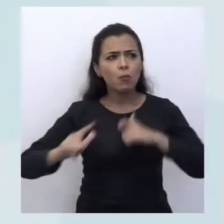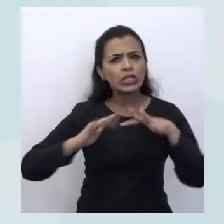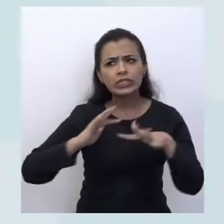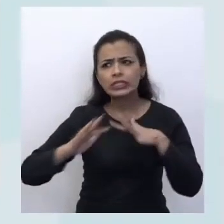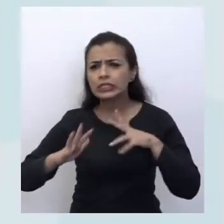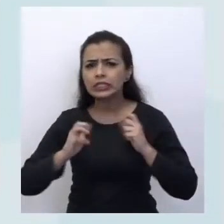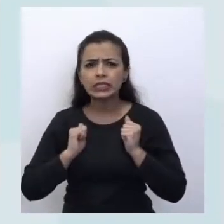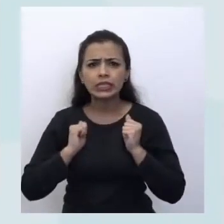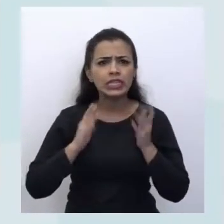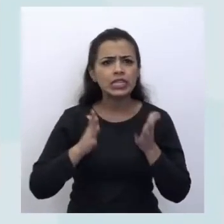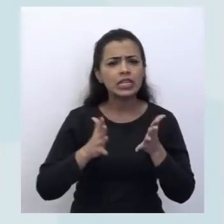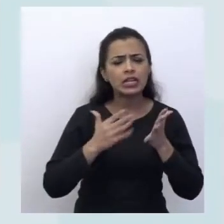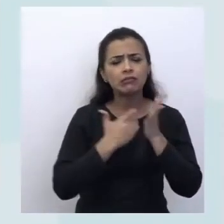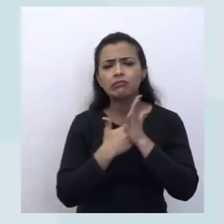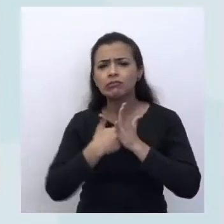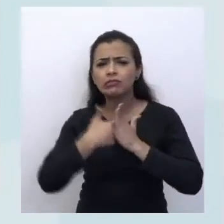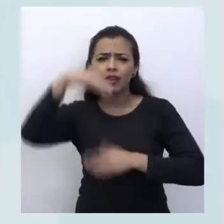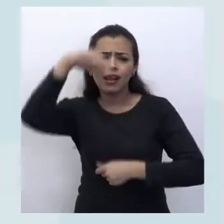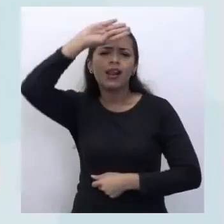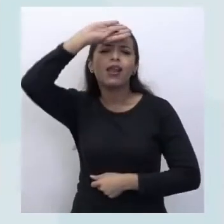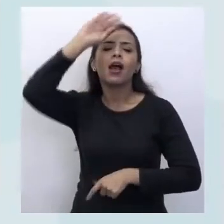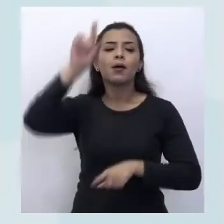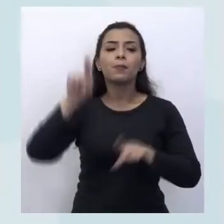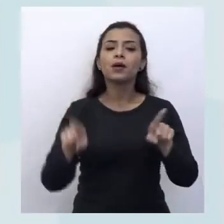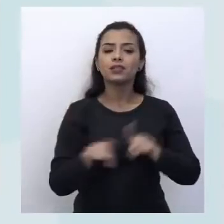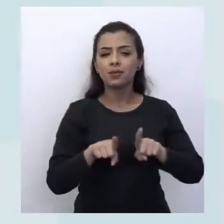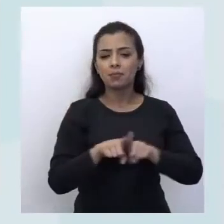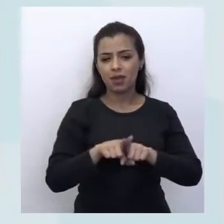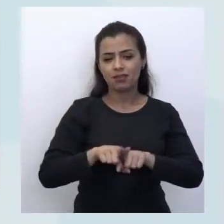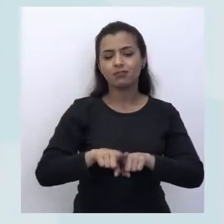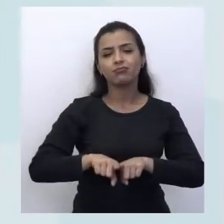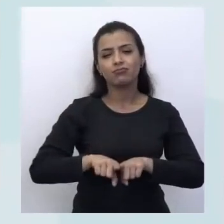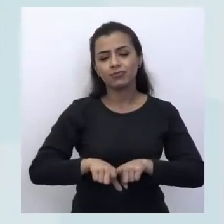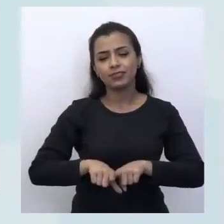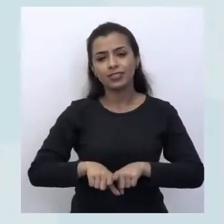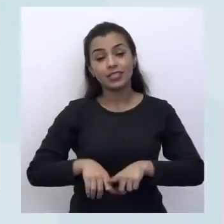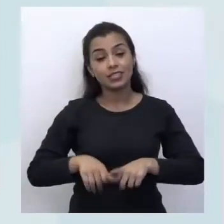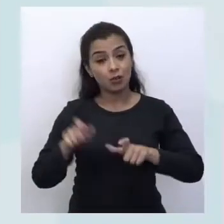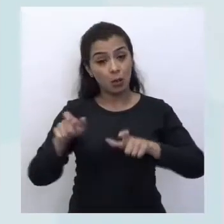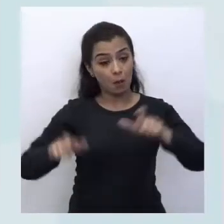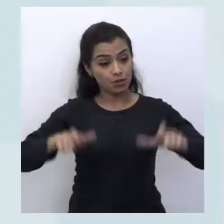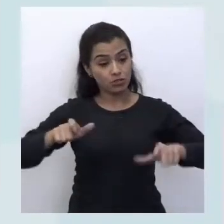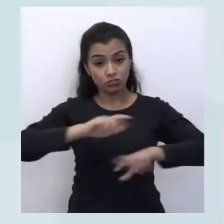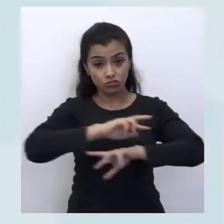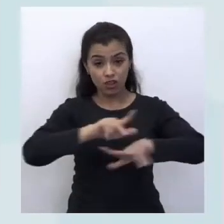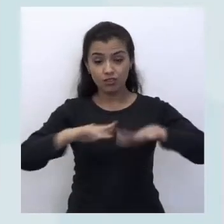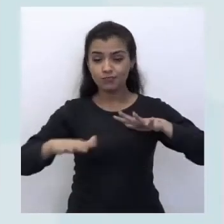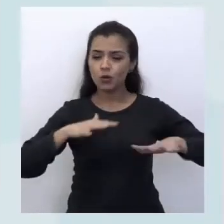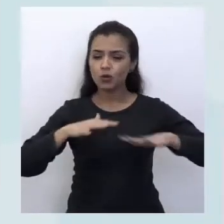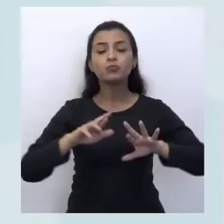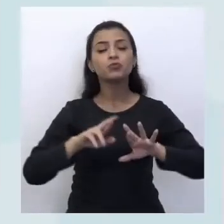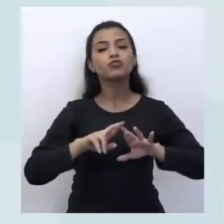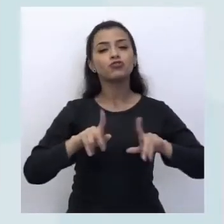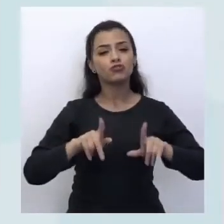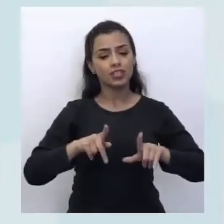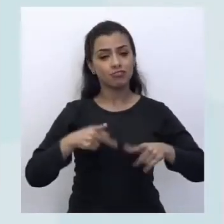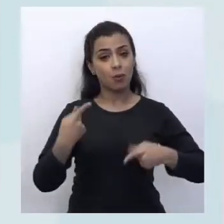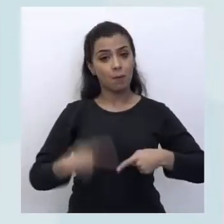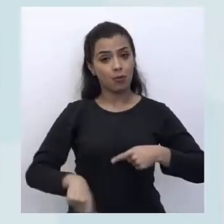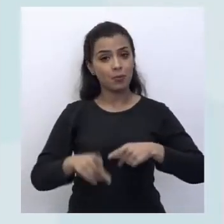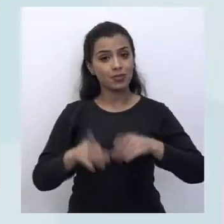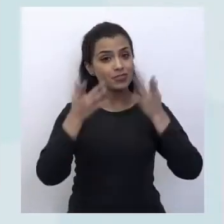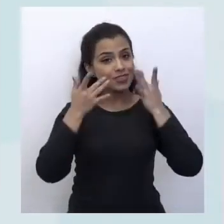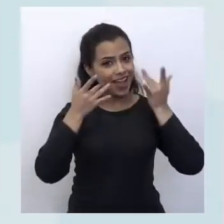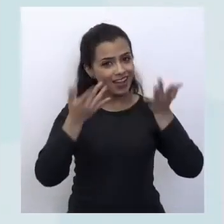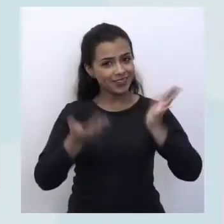drama, diferentes possibilidades de atuação pelos personagens, né? Isso trouxe um ritmo diferente para o teatro no Brasil. Nos